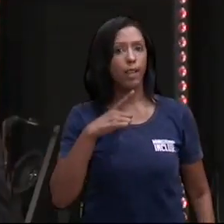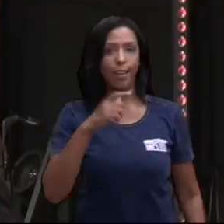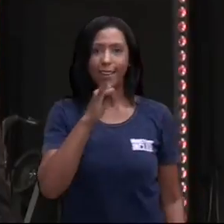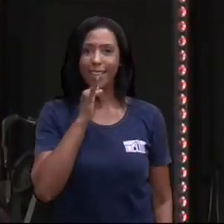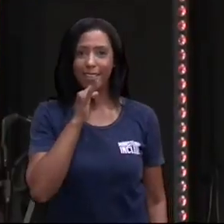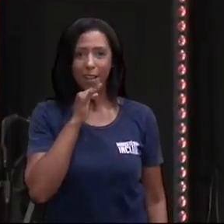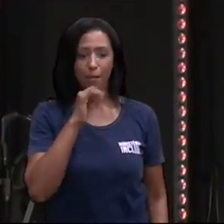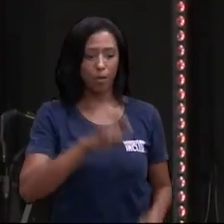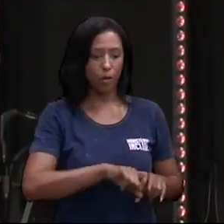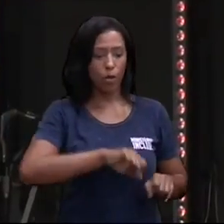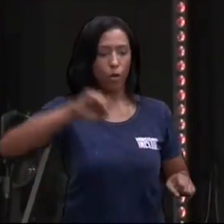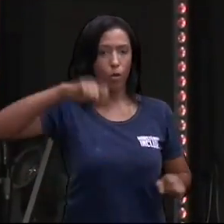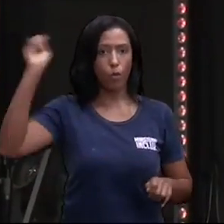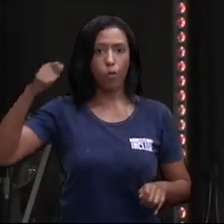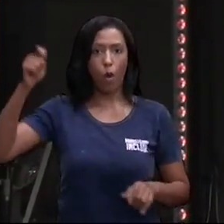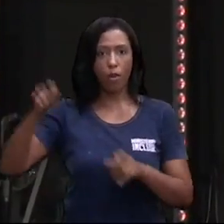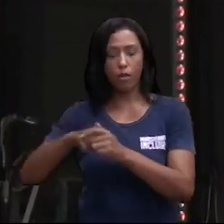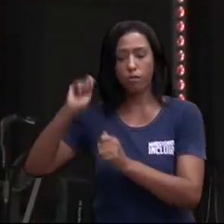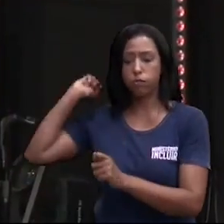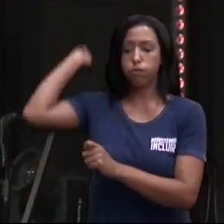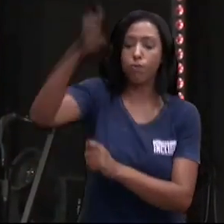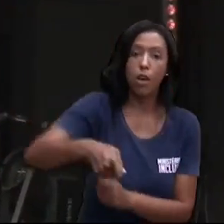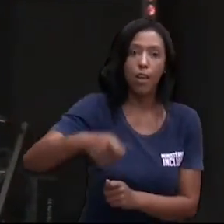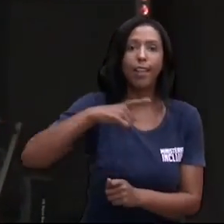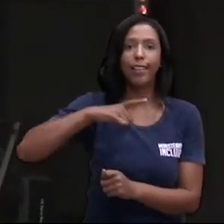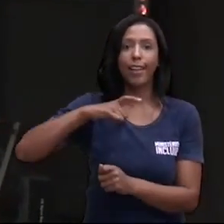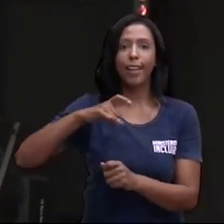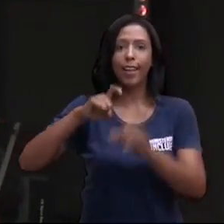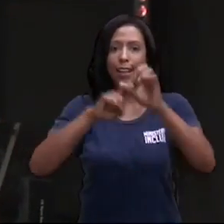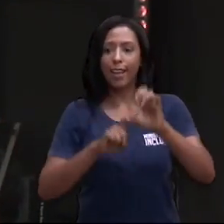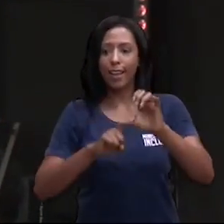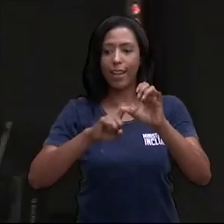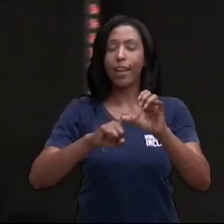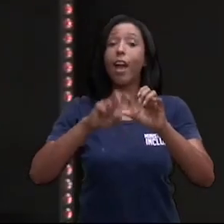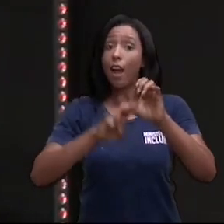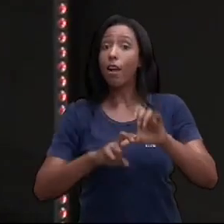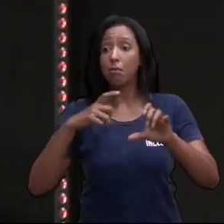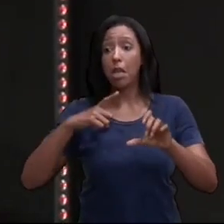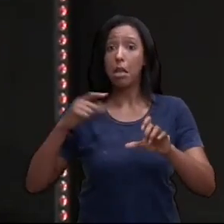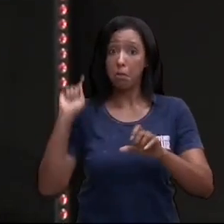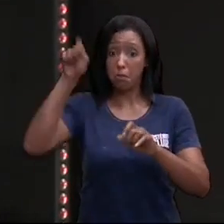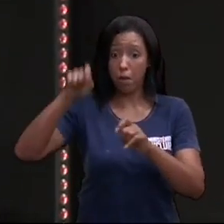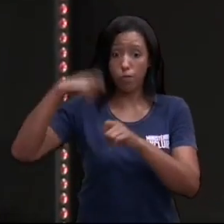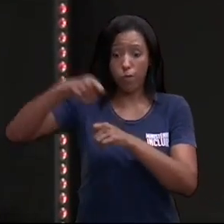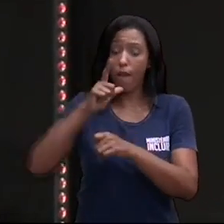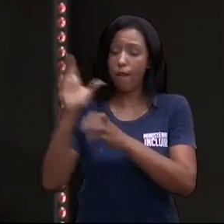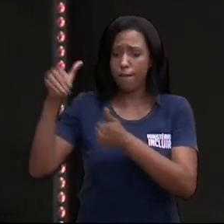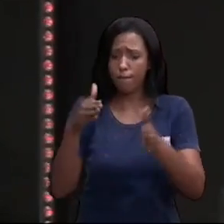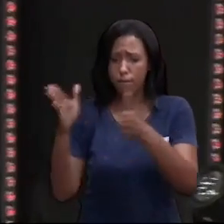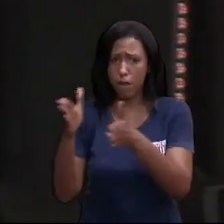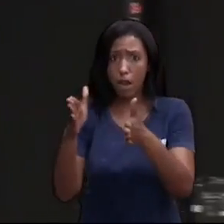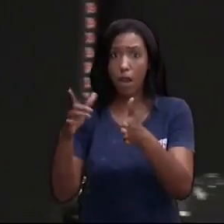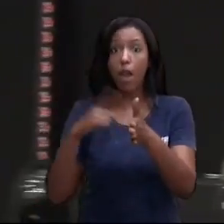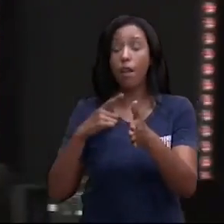uma corda é uma Âncora que Segure firme do outro lado do rio e você tá